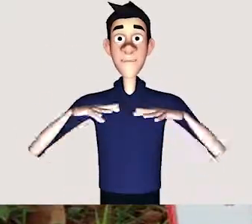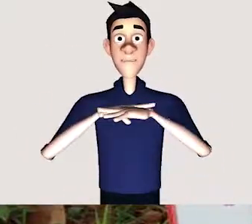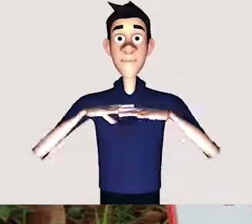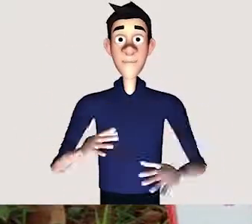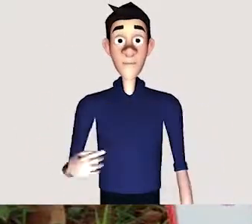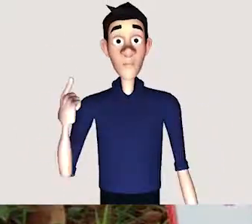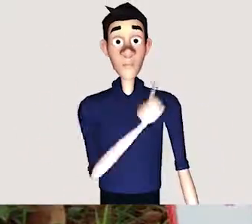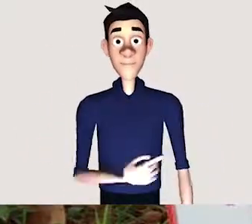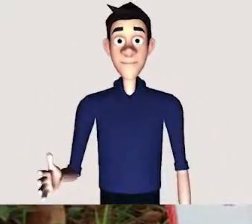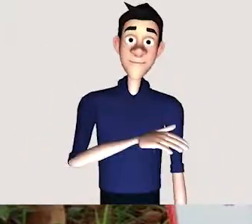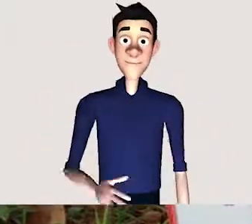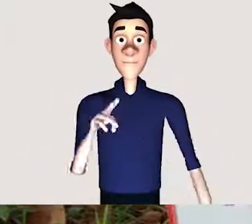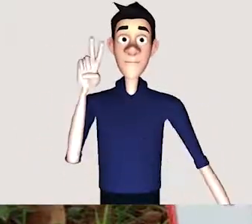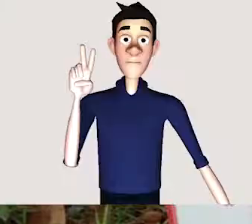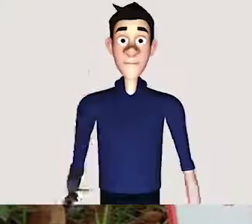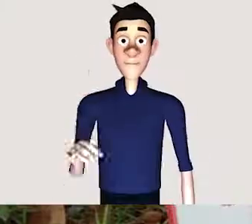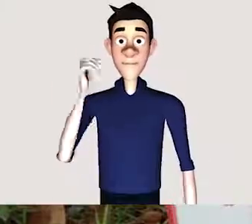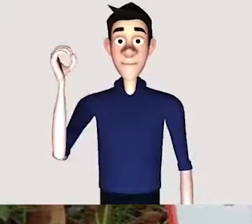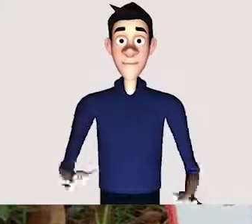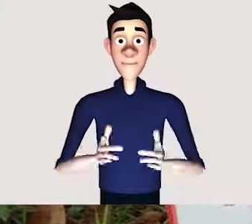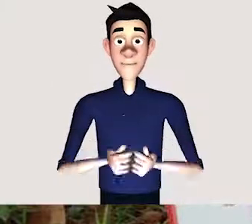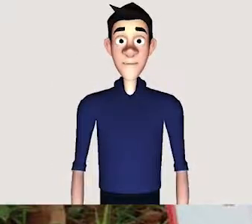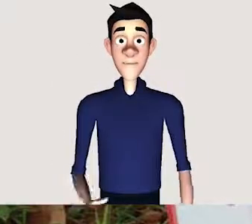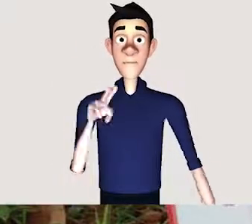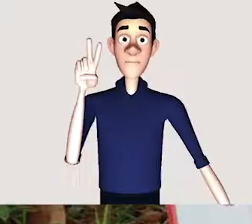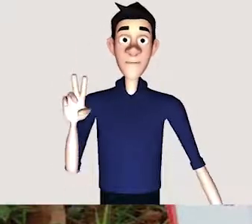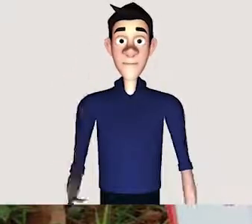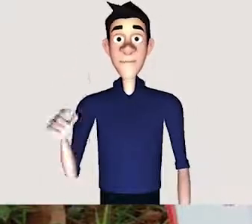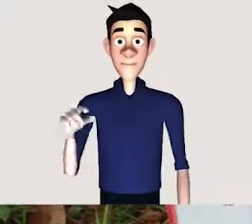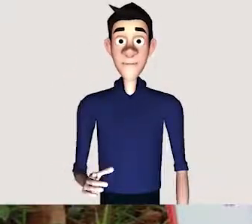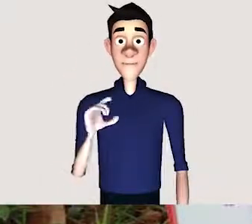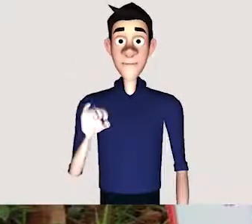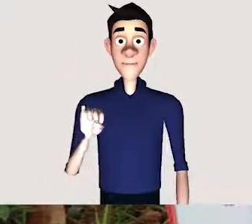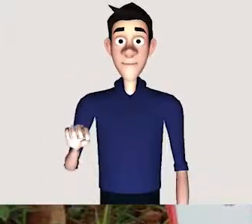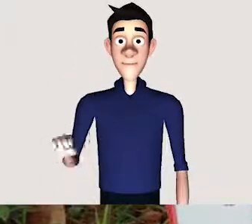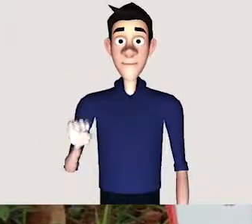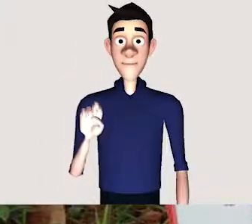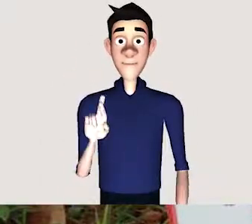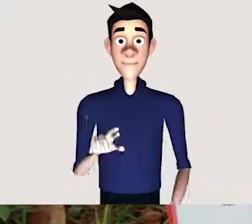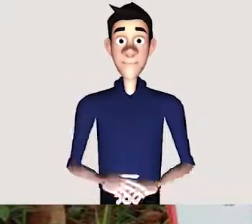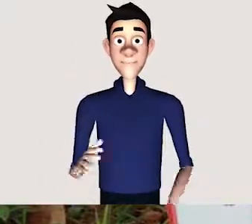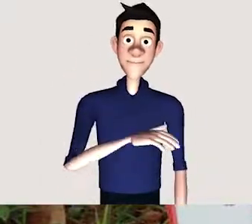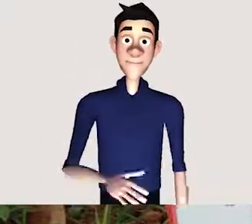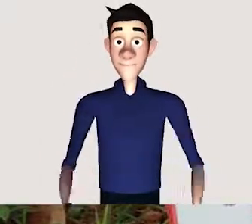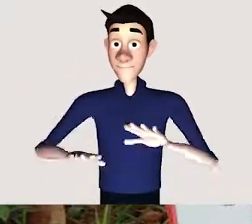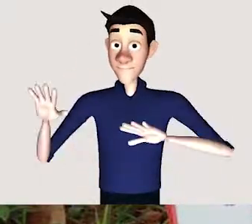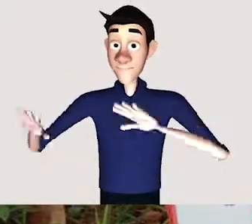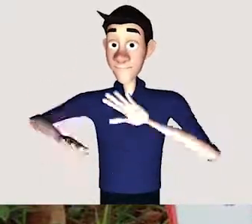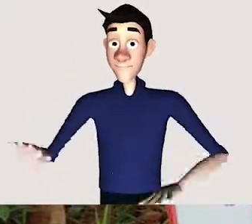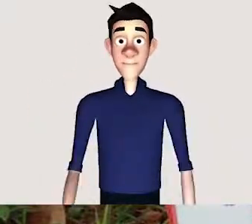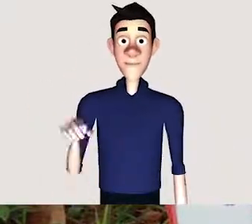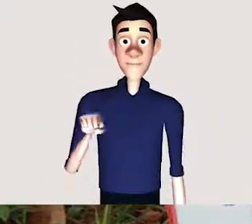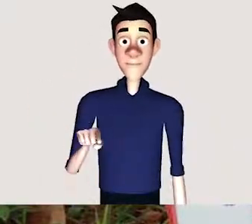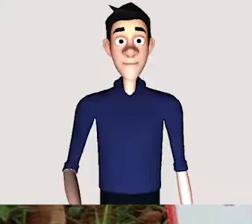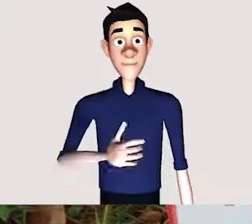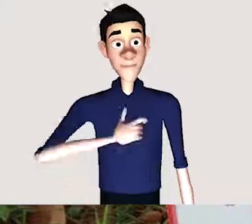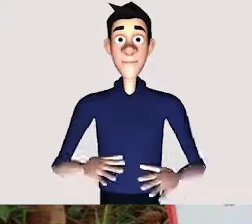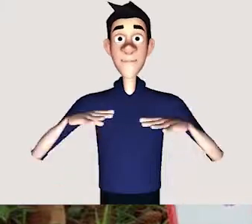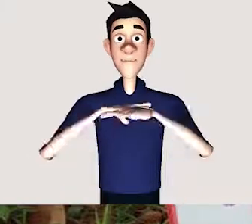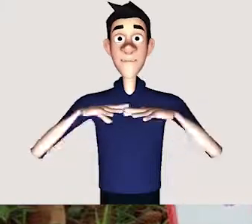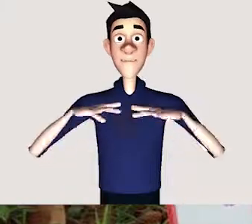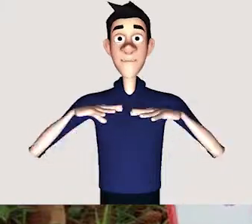evidência dessas disputas. Em muitas cidades nós vamos ver isso. Toda vez que se diz